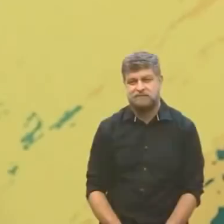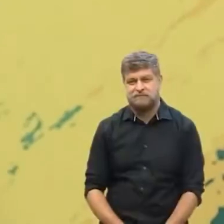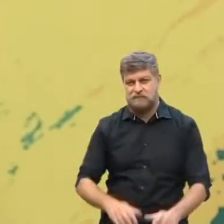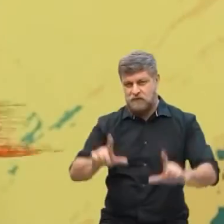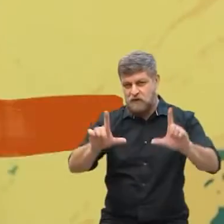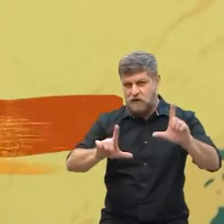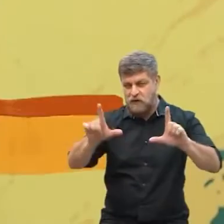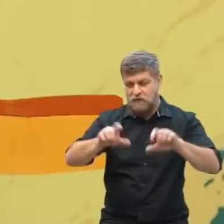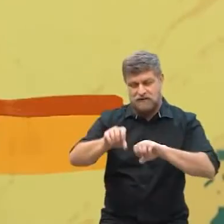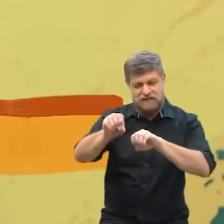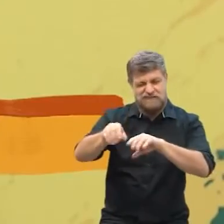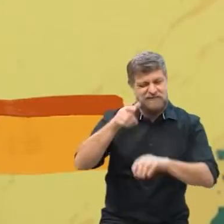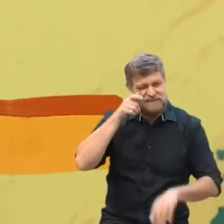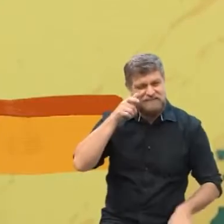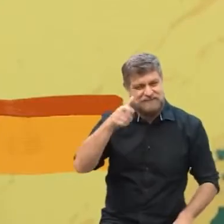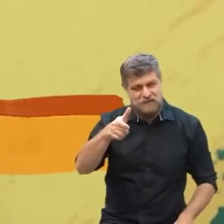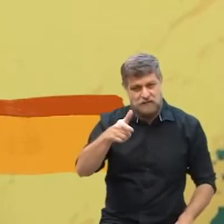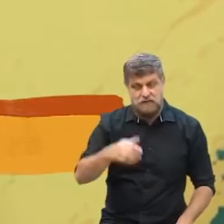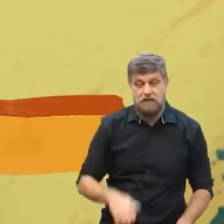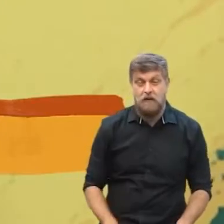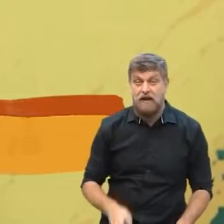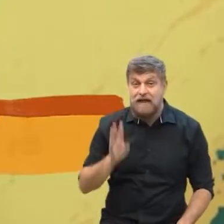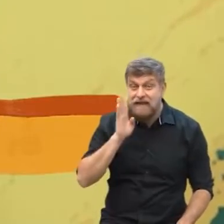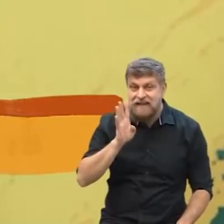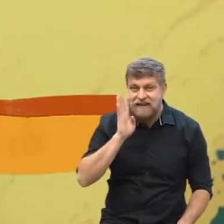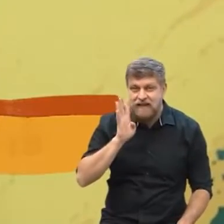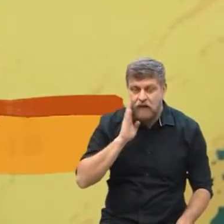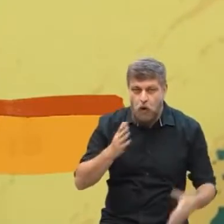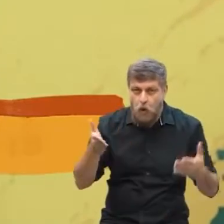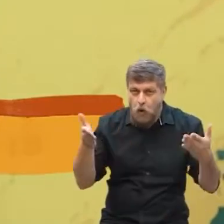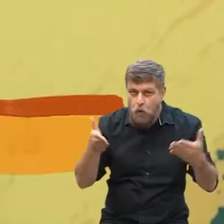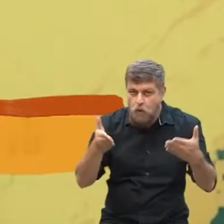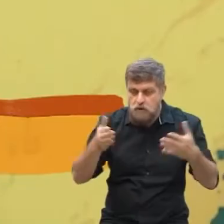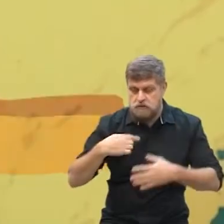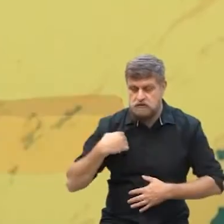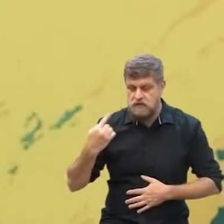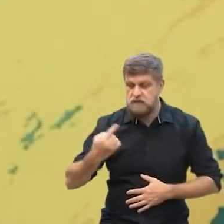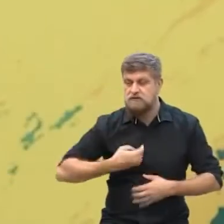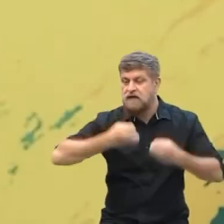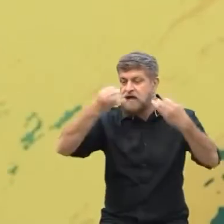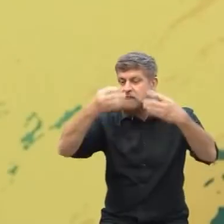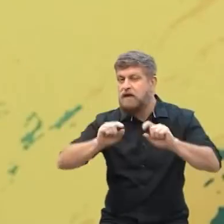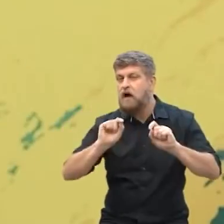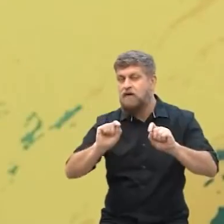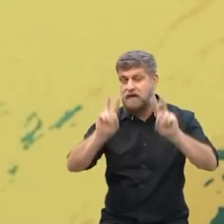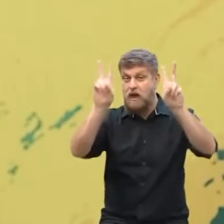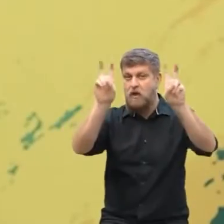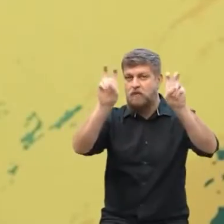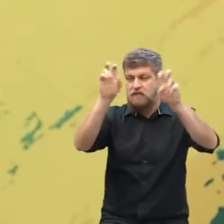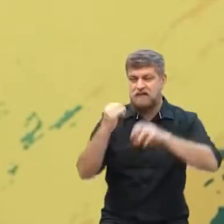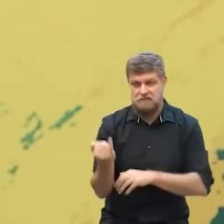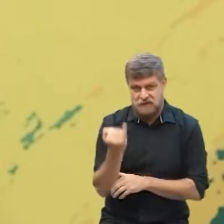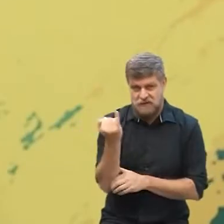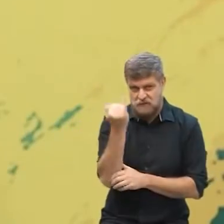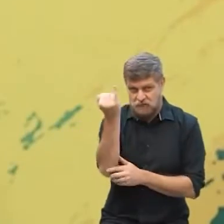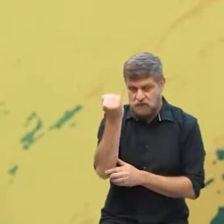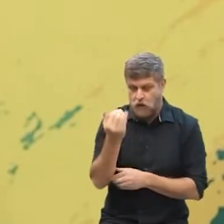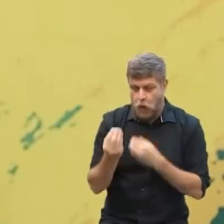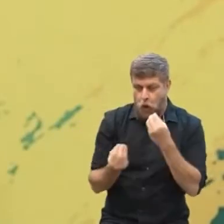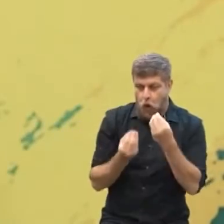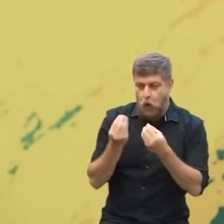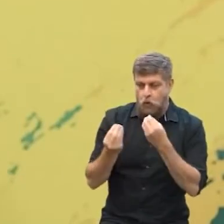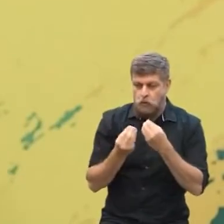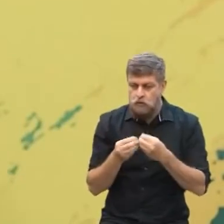Bom, é o quadro De Olho na Educação e olha só que bacana. Hoje a gente vai falar sobre um tema muito importante. Como